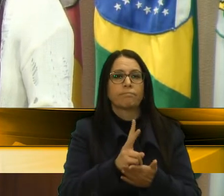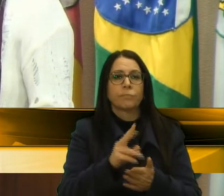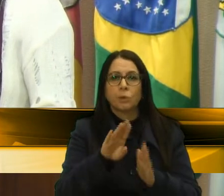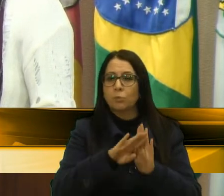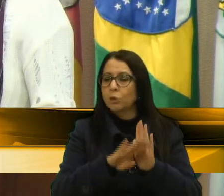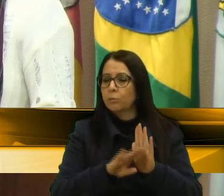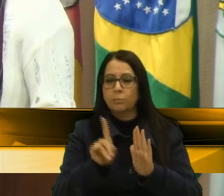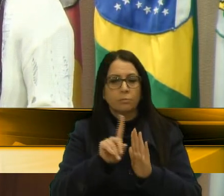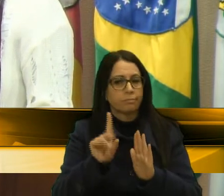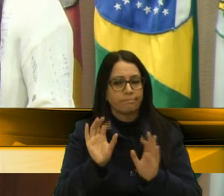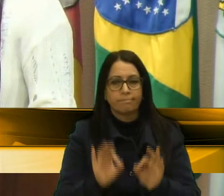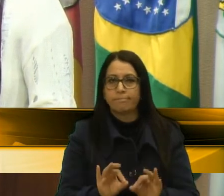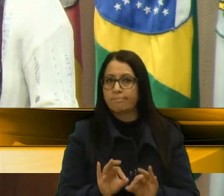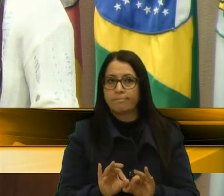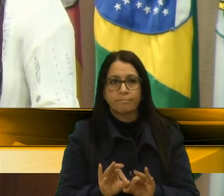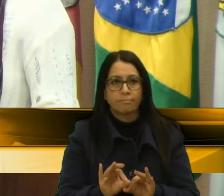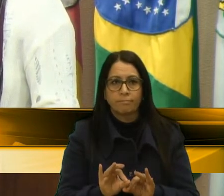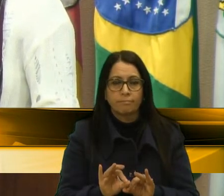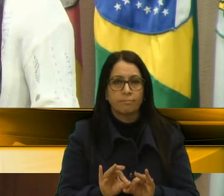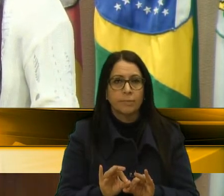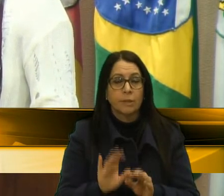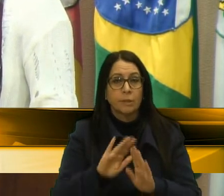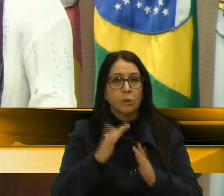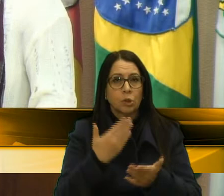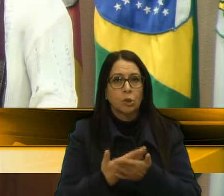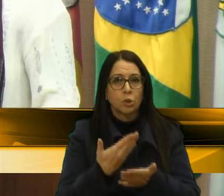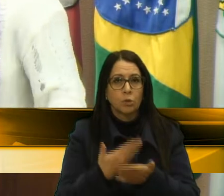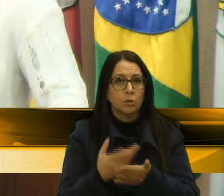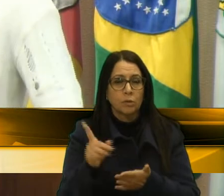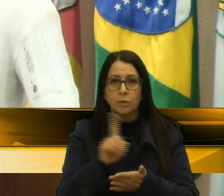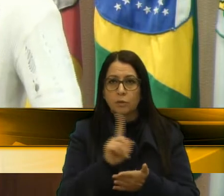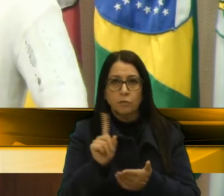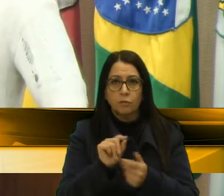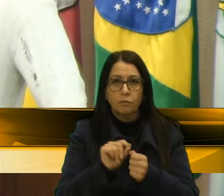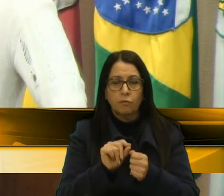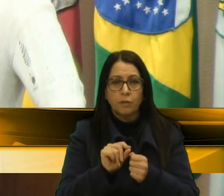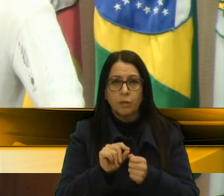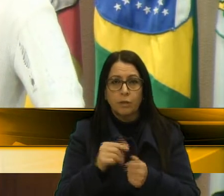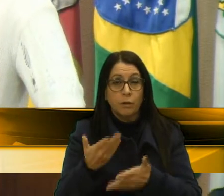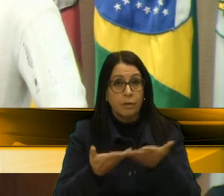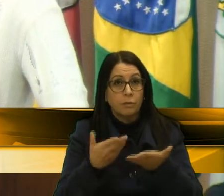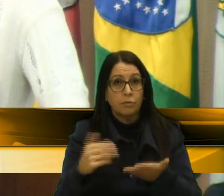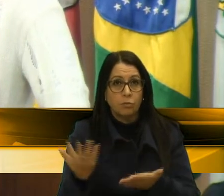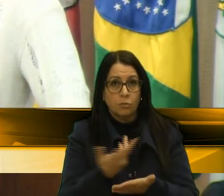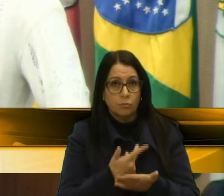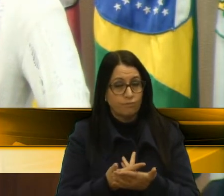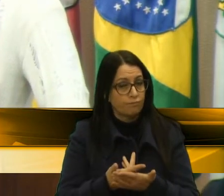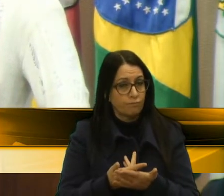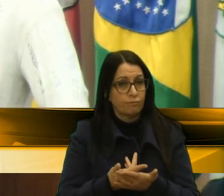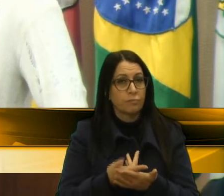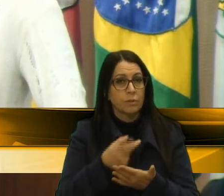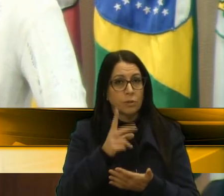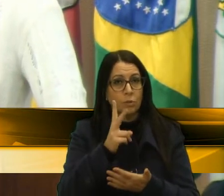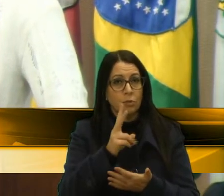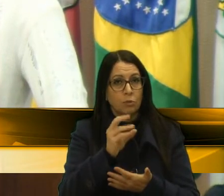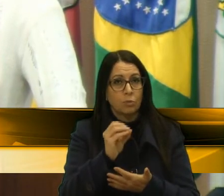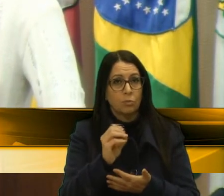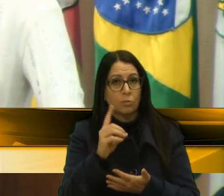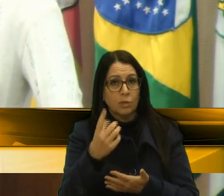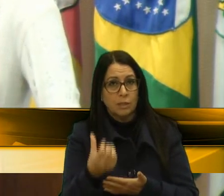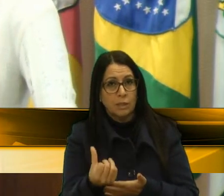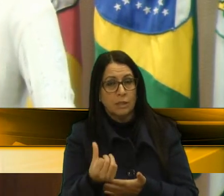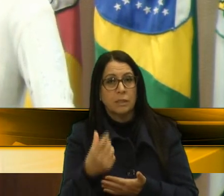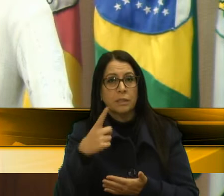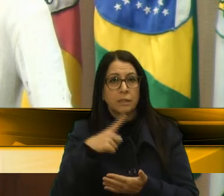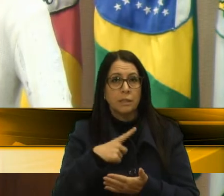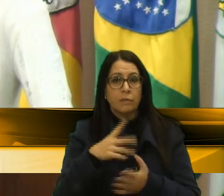não deu certo, e as escolas, então, não foram atendidas. Em 2016, houveram